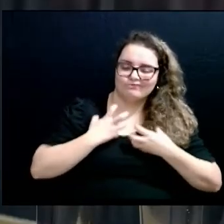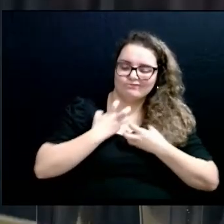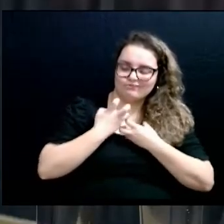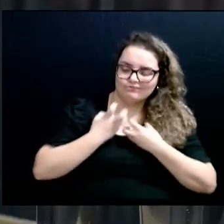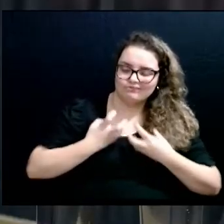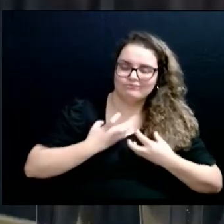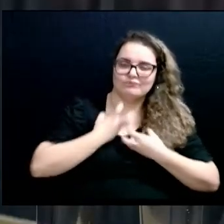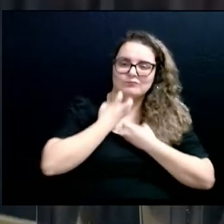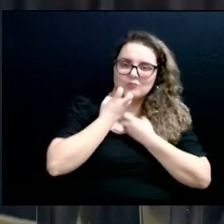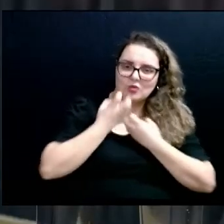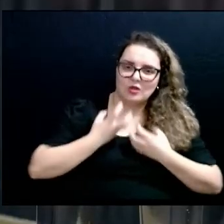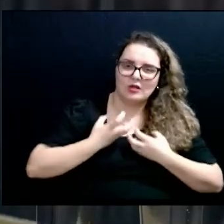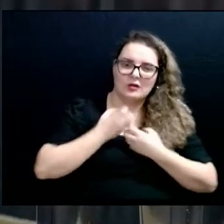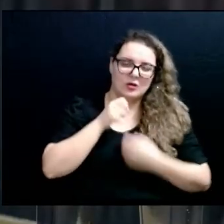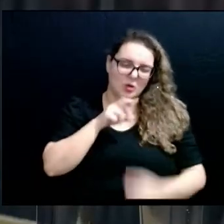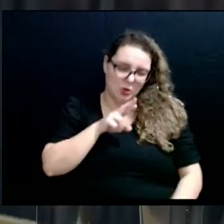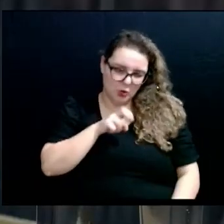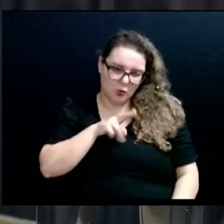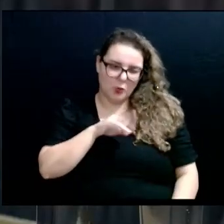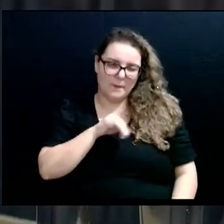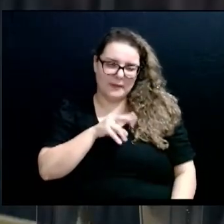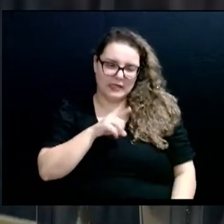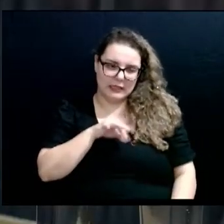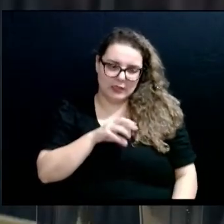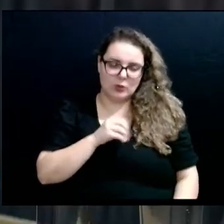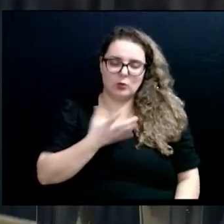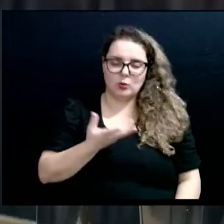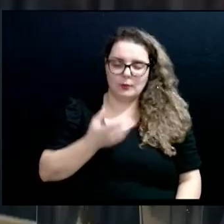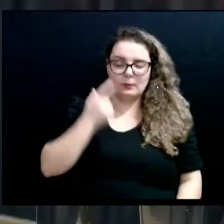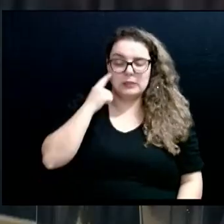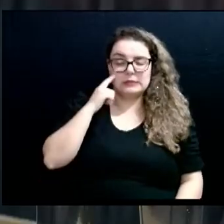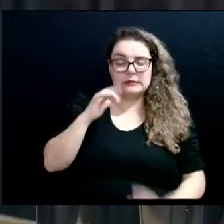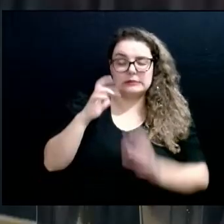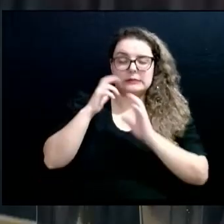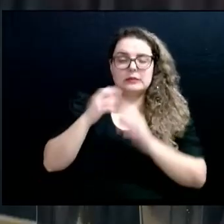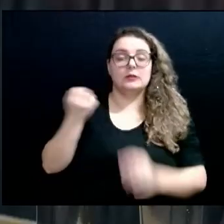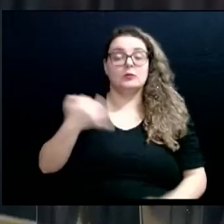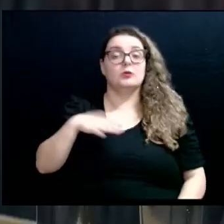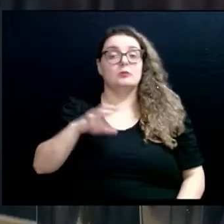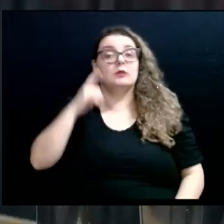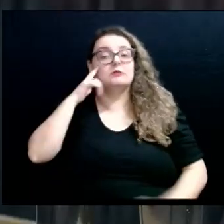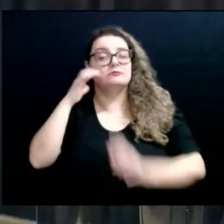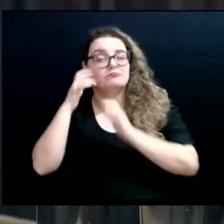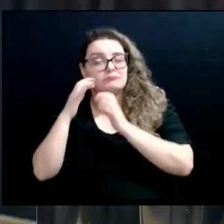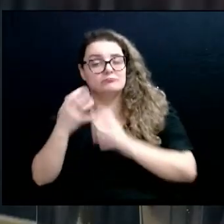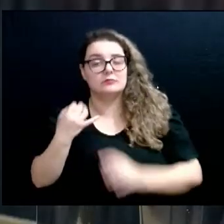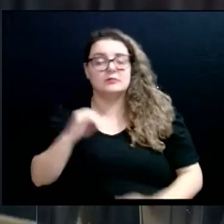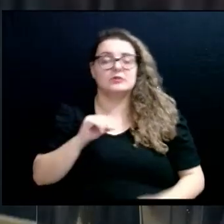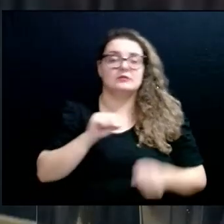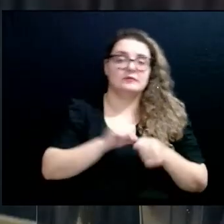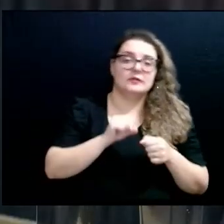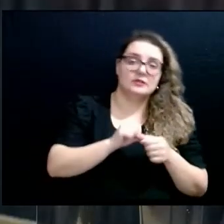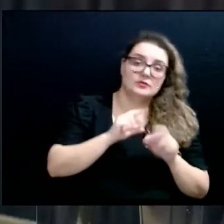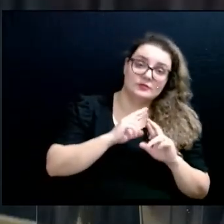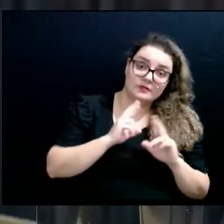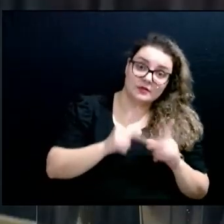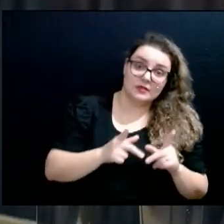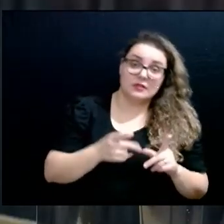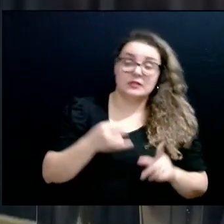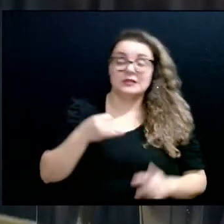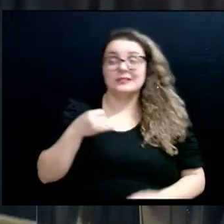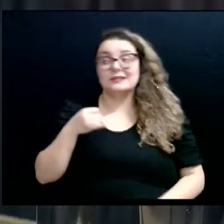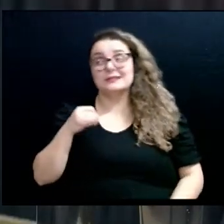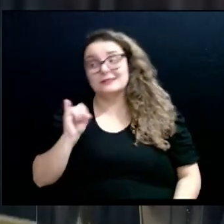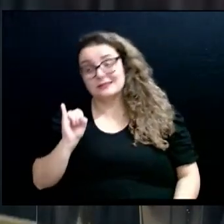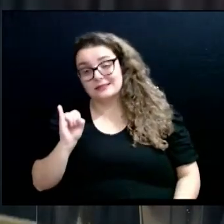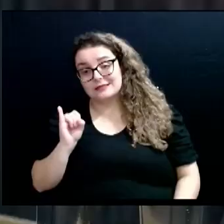Ruminando, que a gente fala. Pensando, e quanto mais a gente pensa, se eu tivesse feito diferente, e se mais